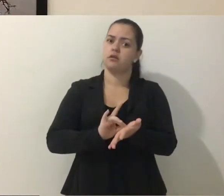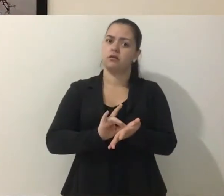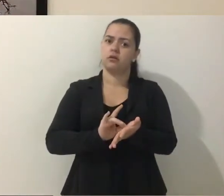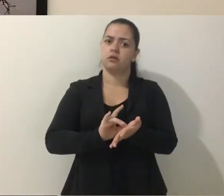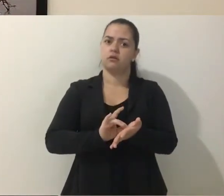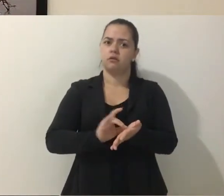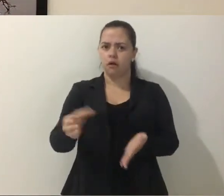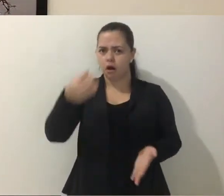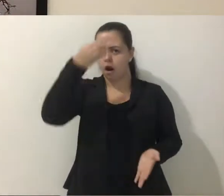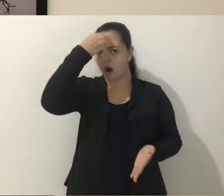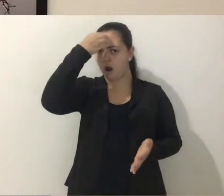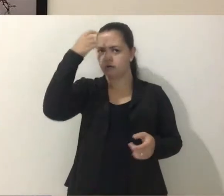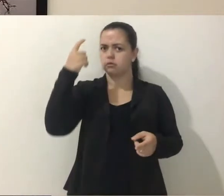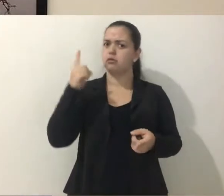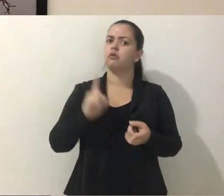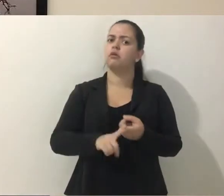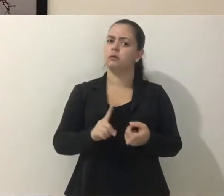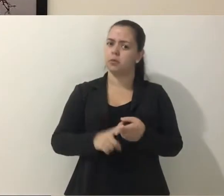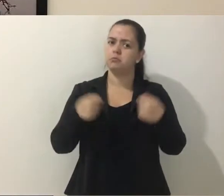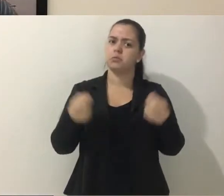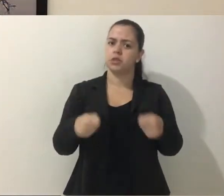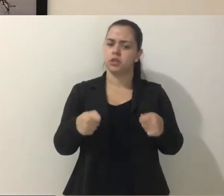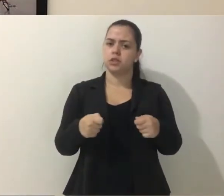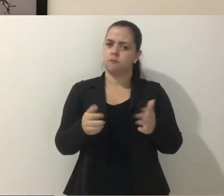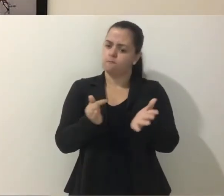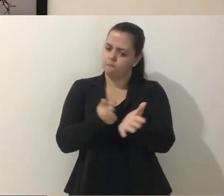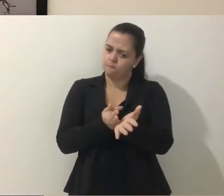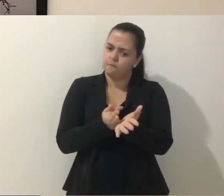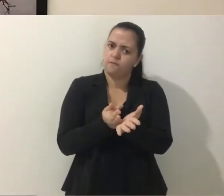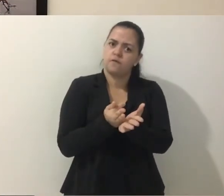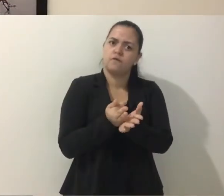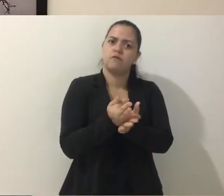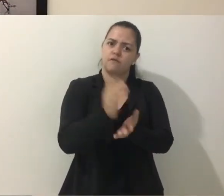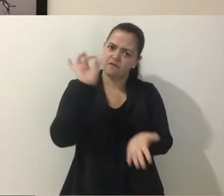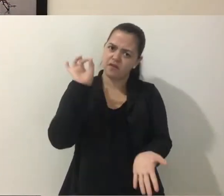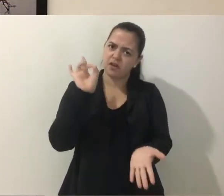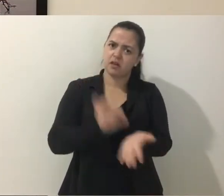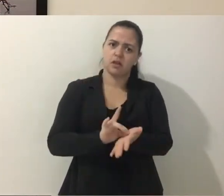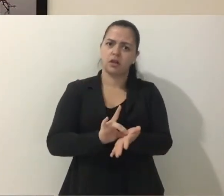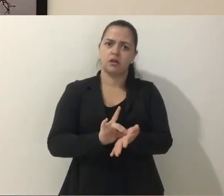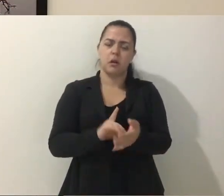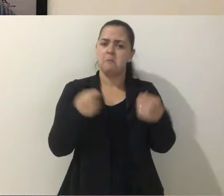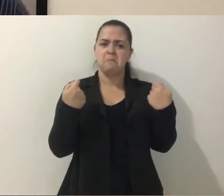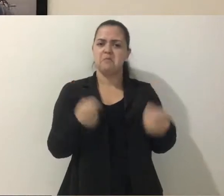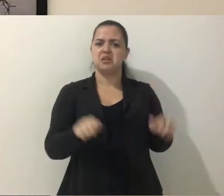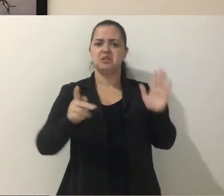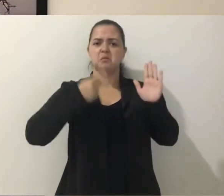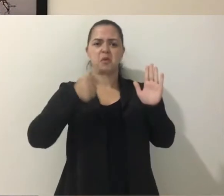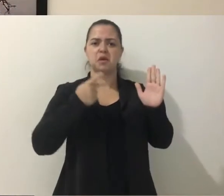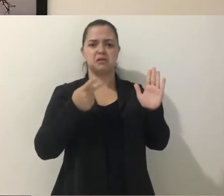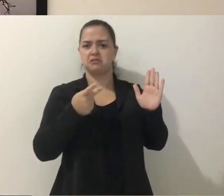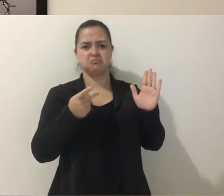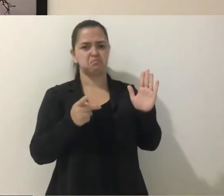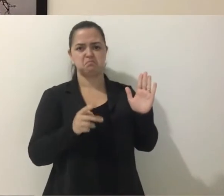caráter deve estar da mesma forma alinhado, de maneira honesta e verdadeira, que não haja necessidade de usarmos nenhum